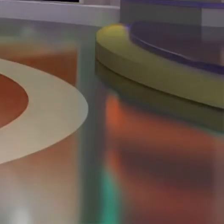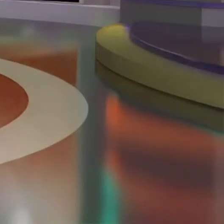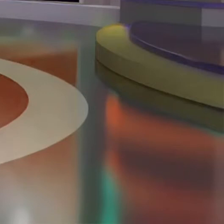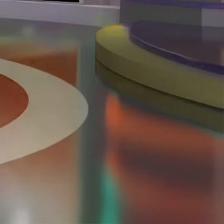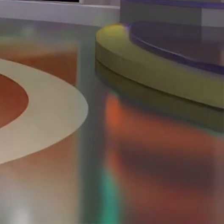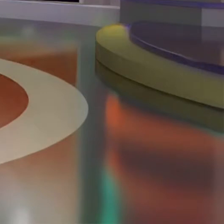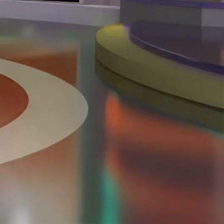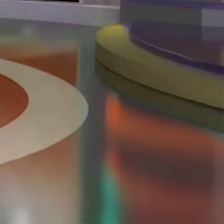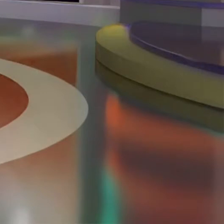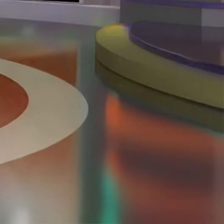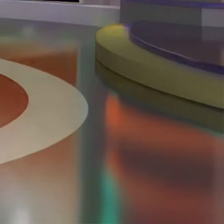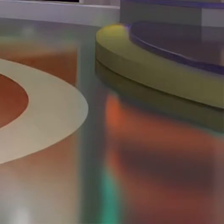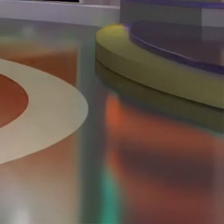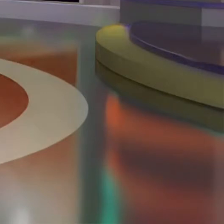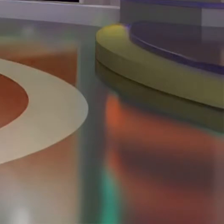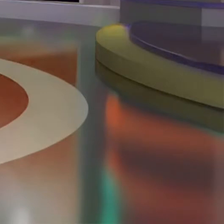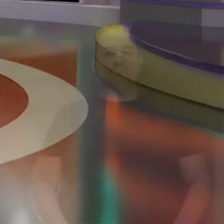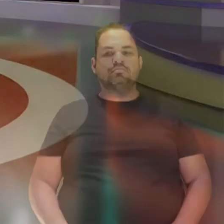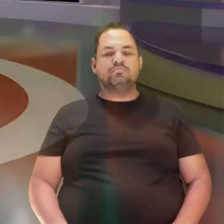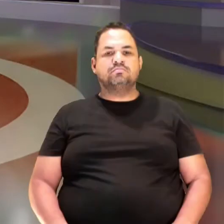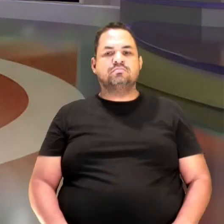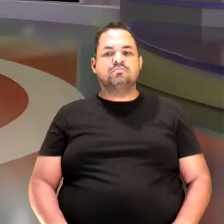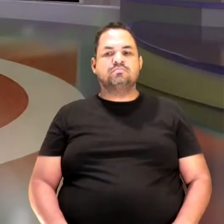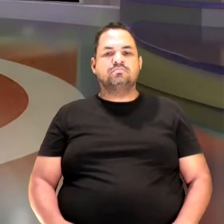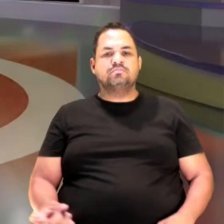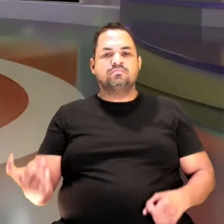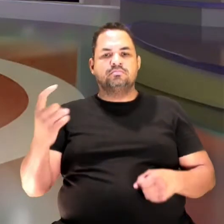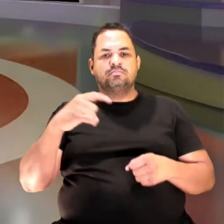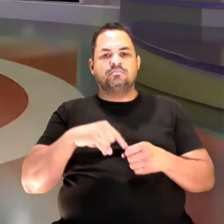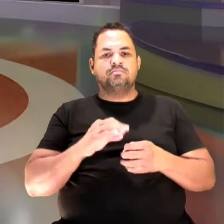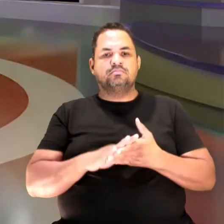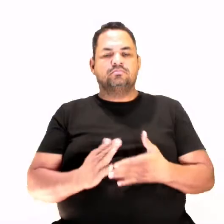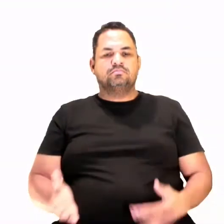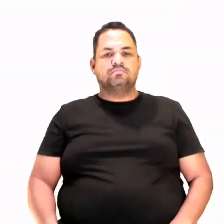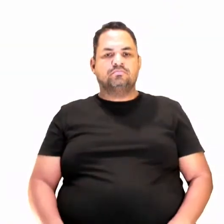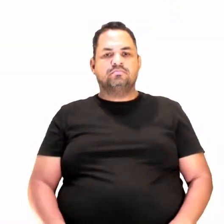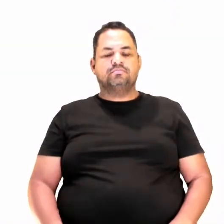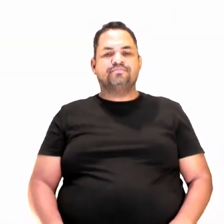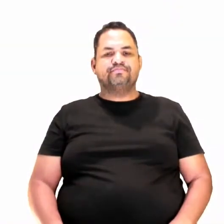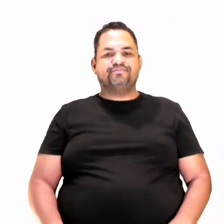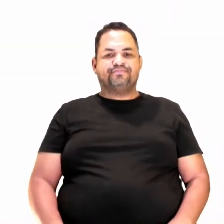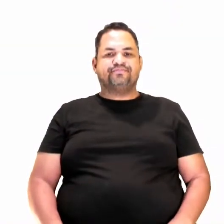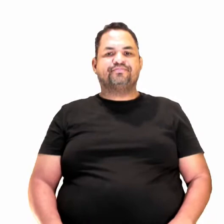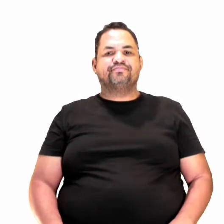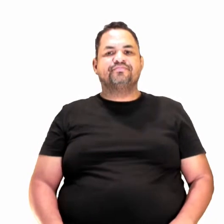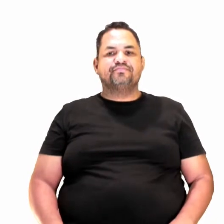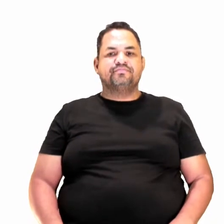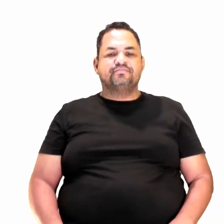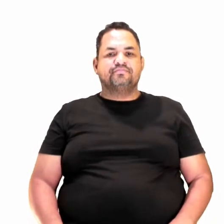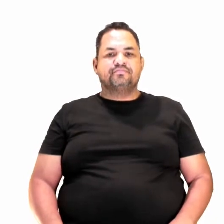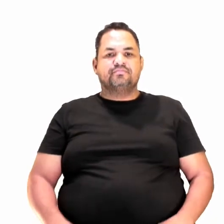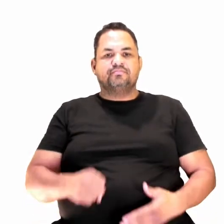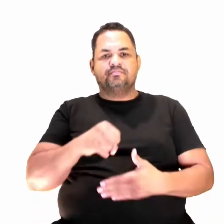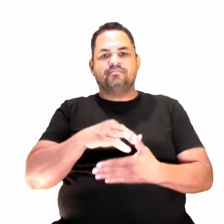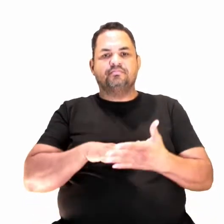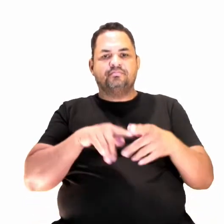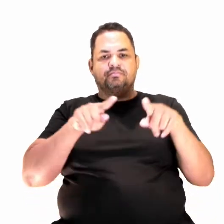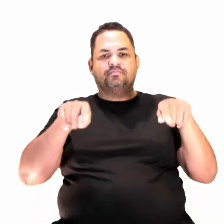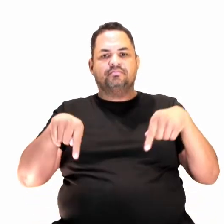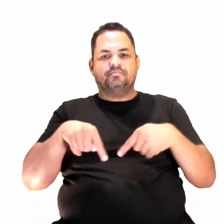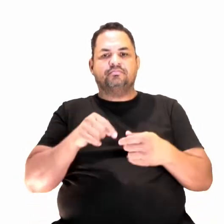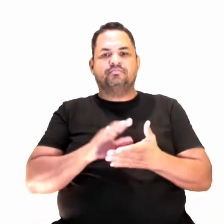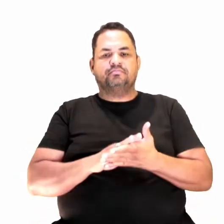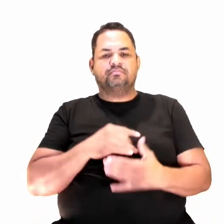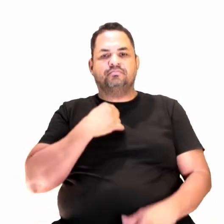I'm back, estou de volta. Oopsie, let's go, let's correct the exercise. Olha aí, atividade de sala, momento